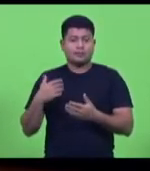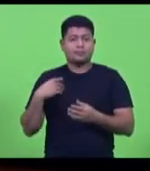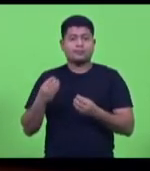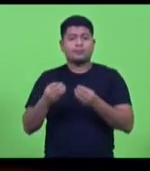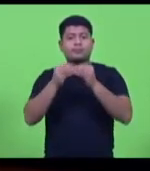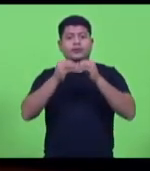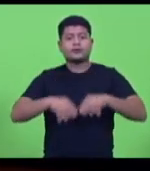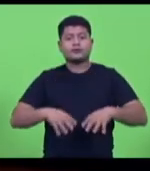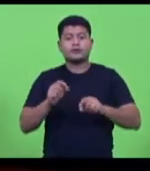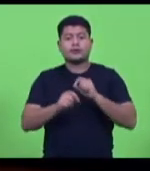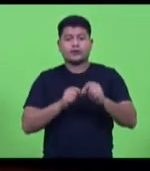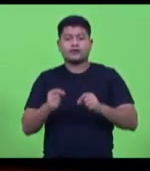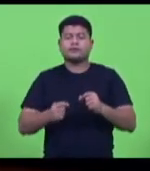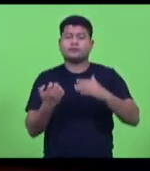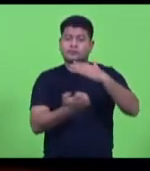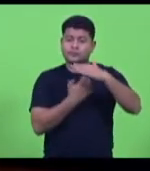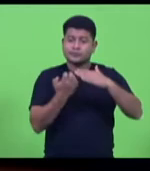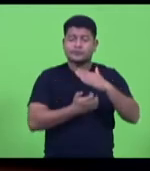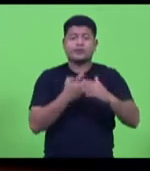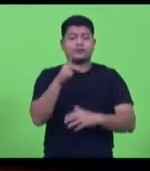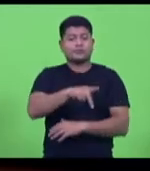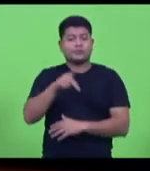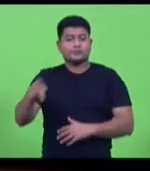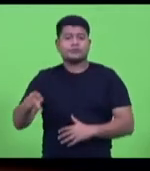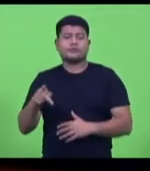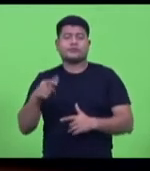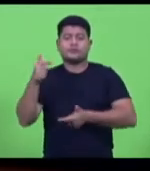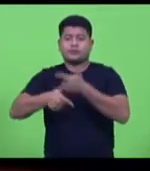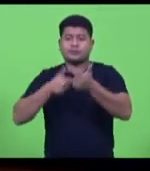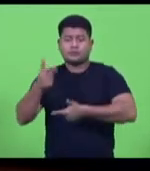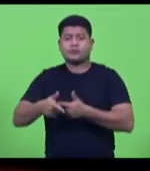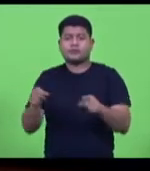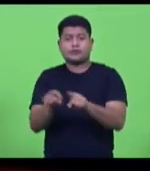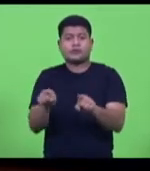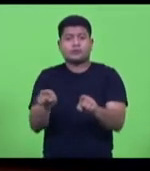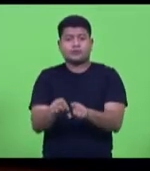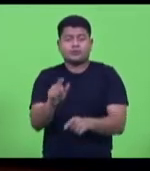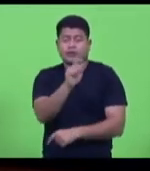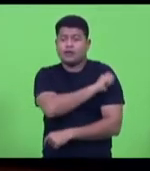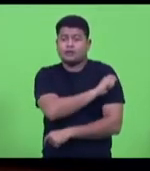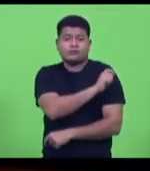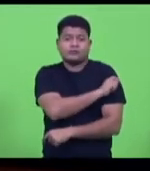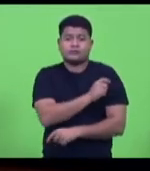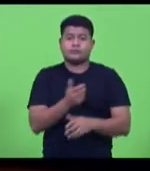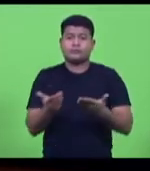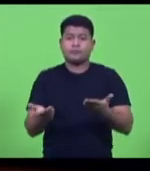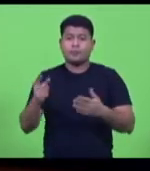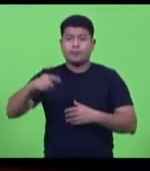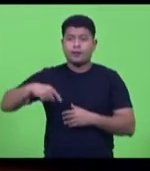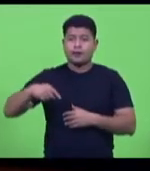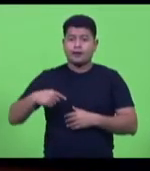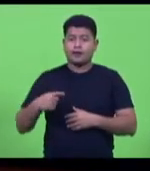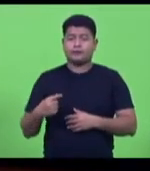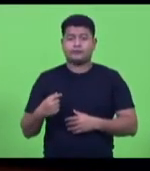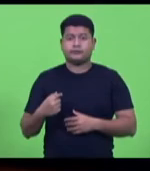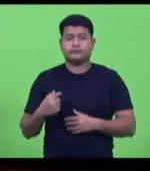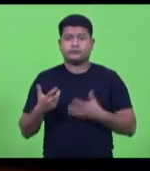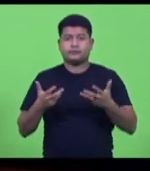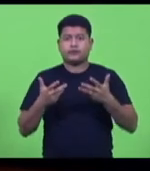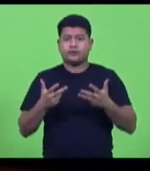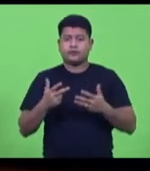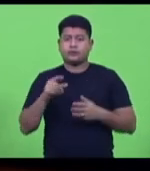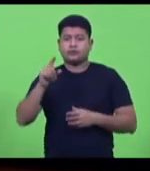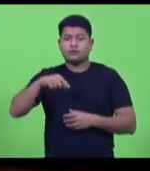empresário, para o trabalhador, para o professor e para os nossos estudantes. É isso, então, presidente, quero só corrigir